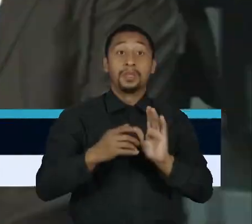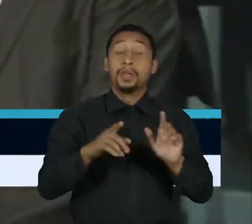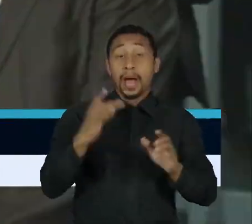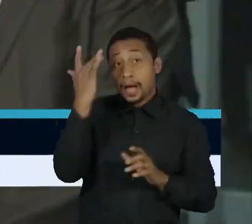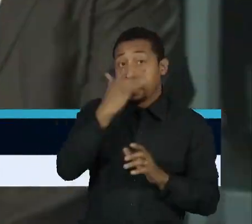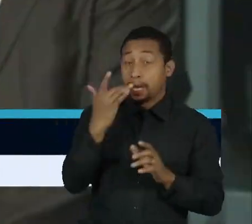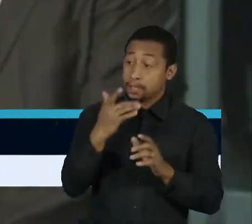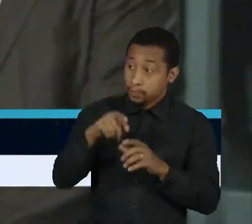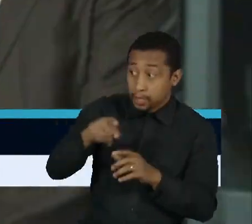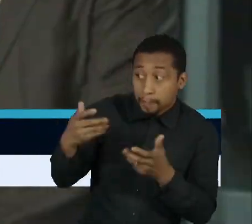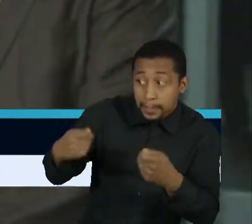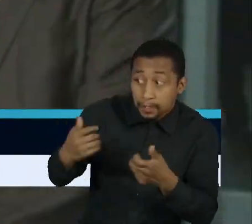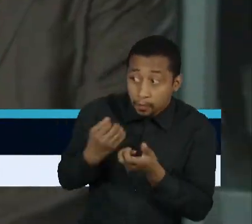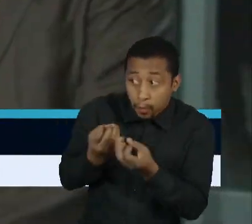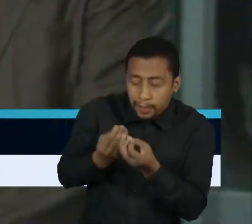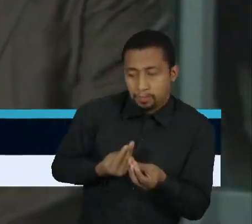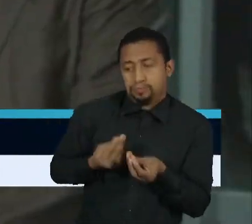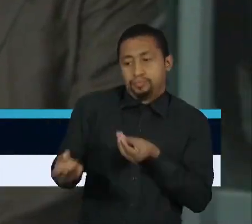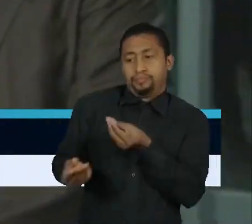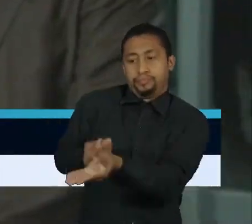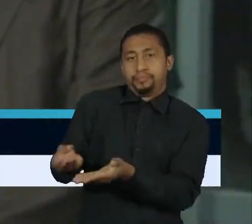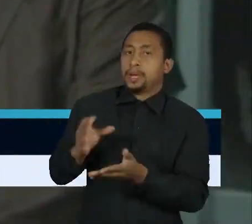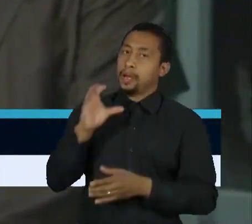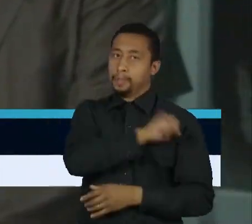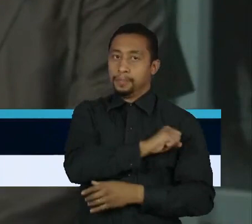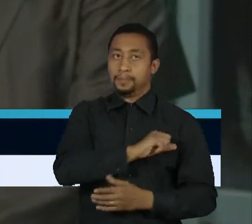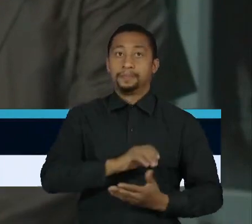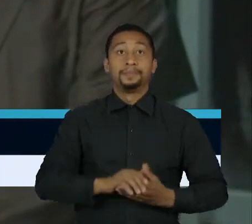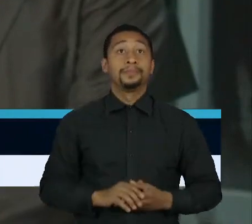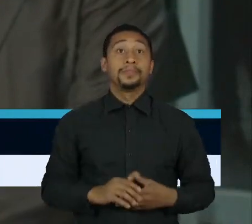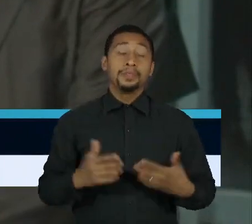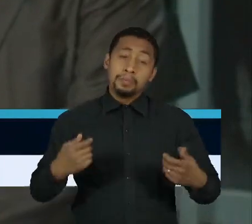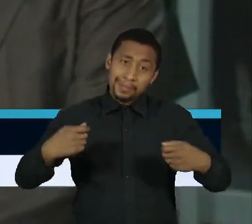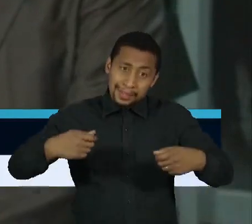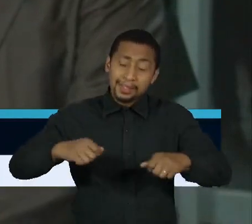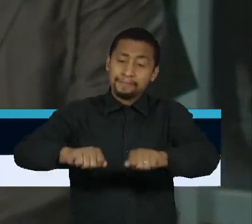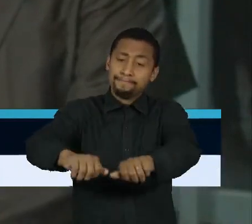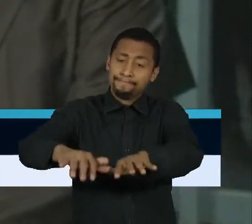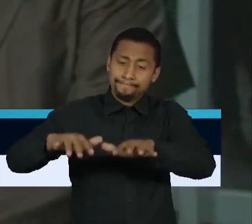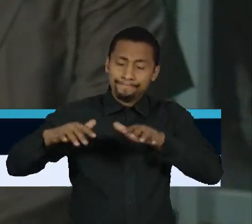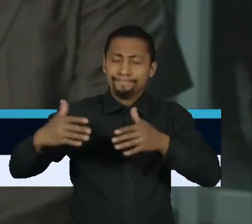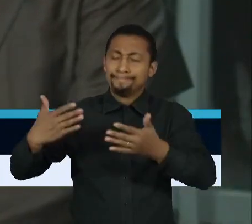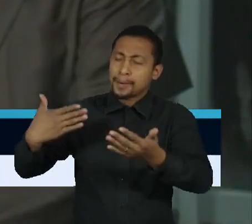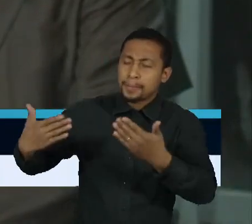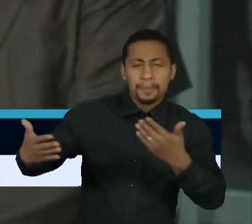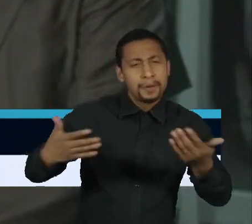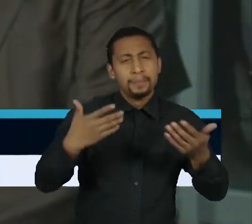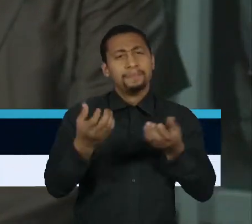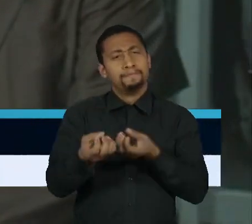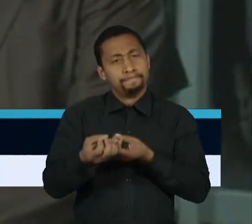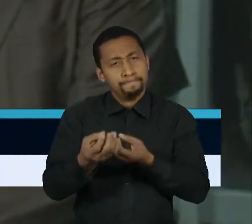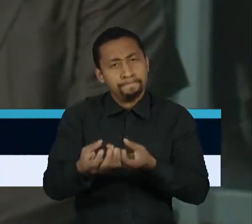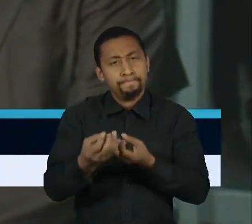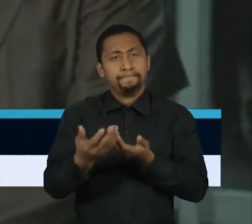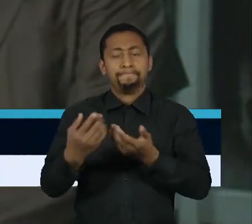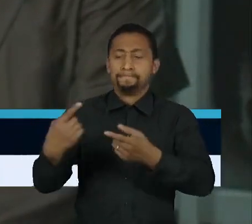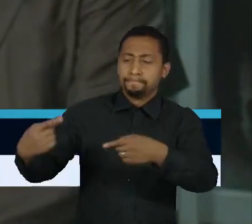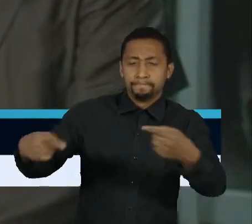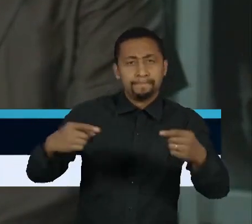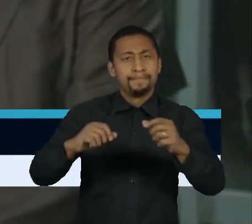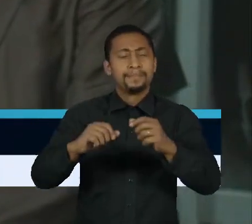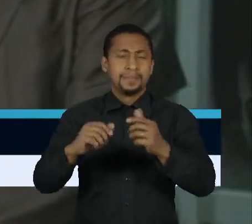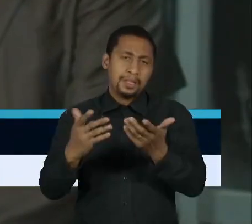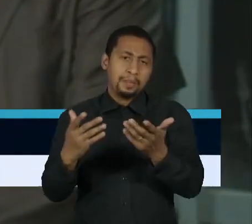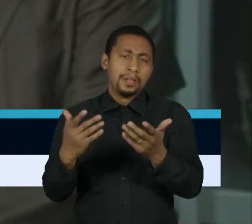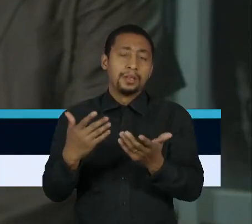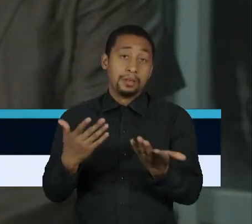precisarem. E eu penso que quanto mais esclarecedor for o debate, quanto mais transparente for a discussão, quanto mais a